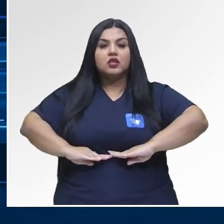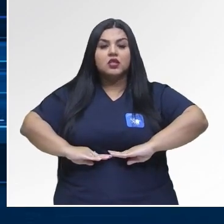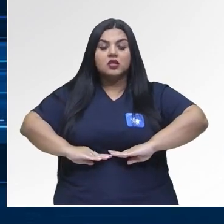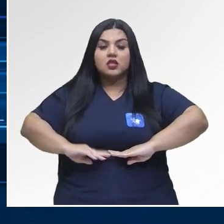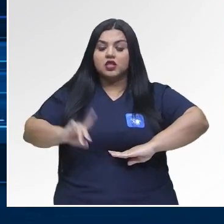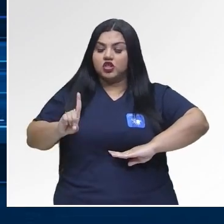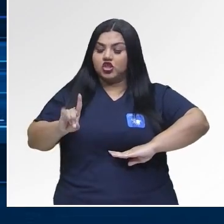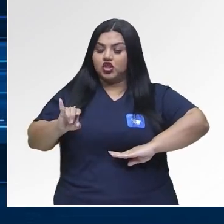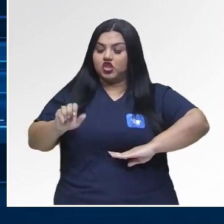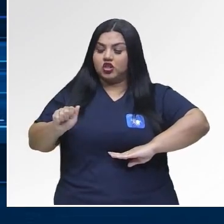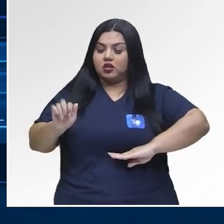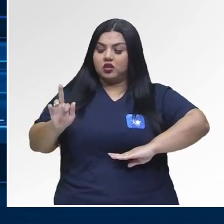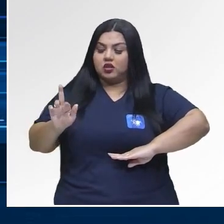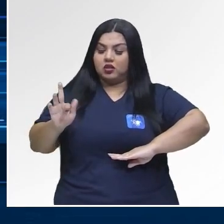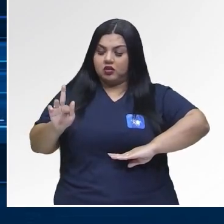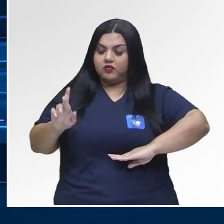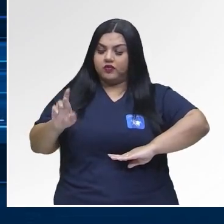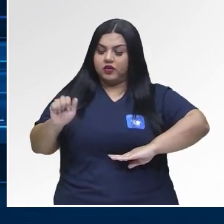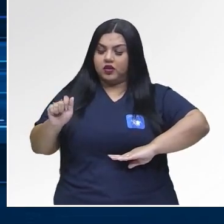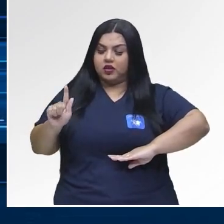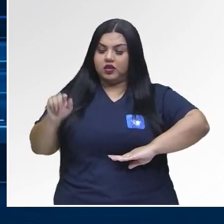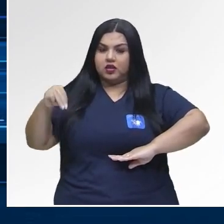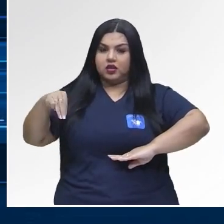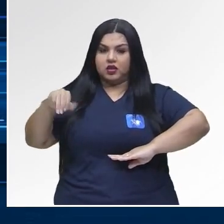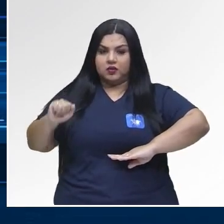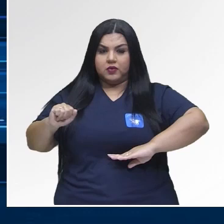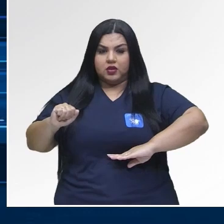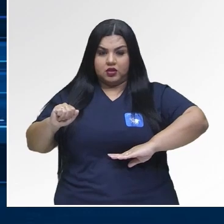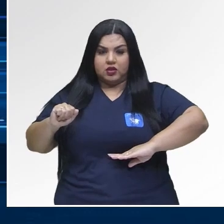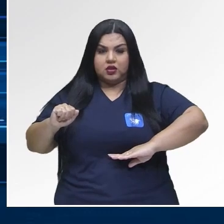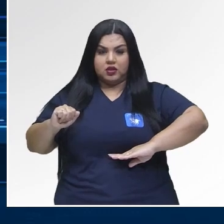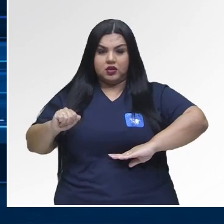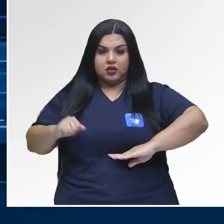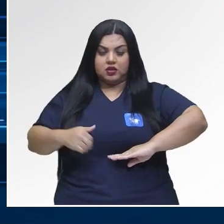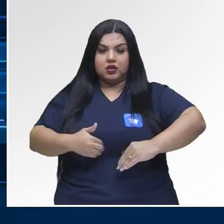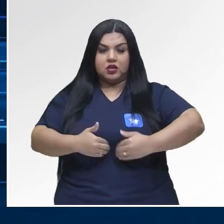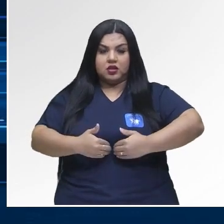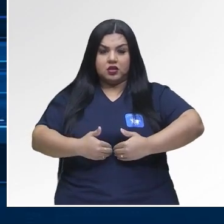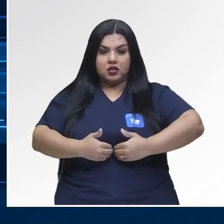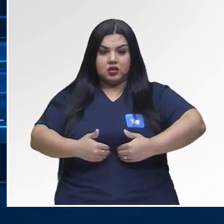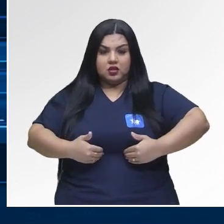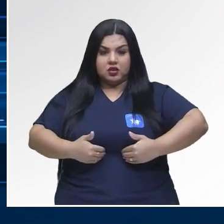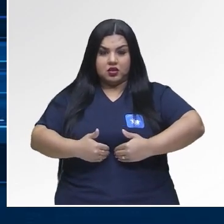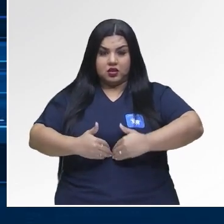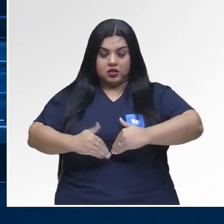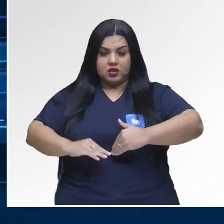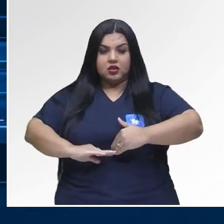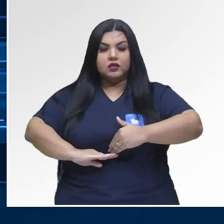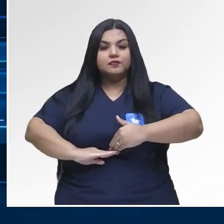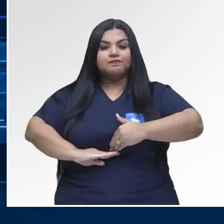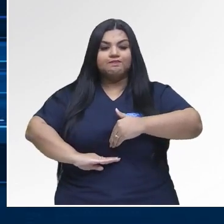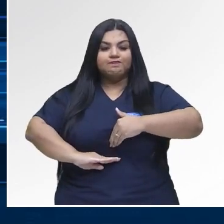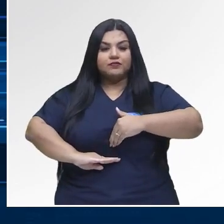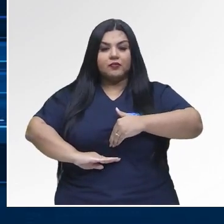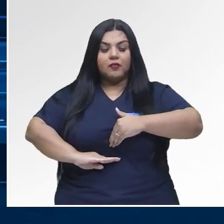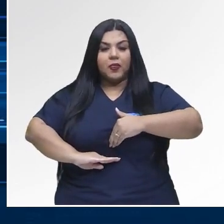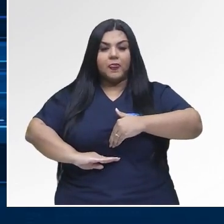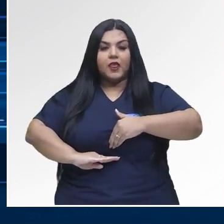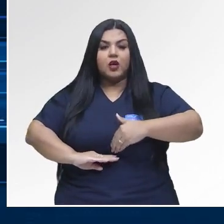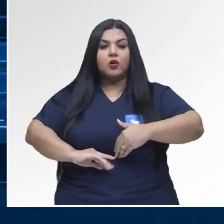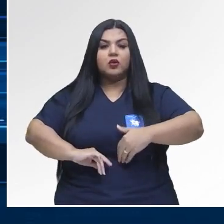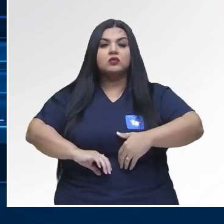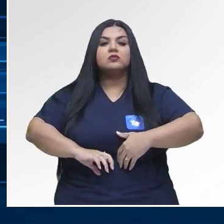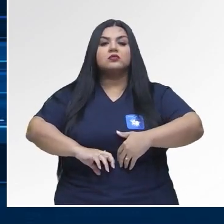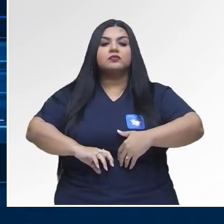né, separando os meus pulmões da minha região abdominal. Então, ele está bem aqui. Então, quando eu